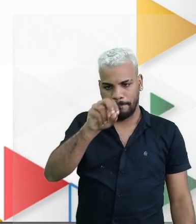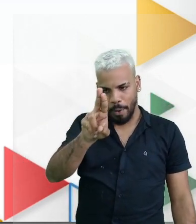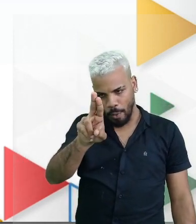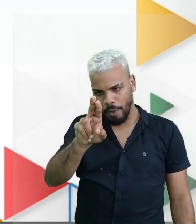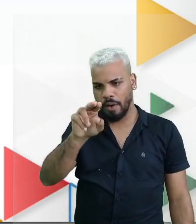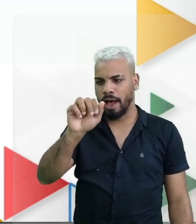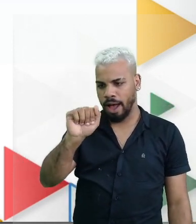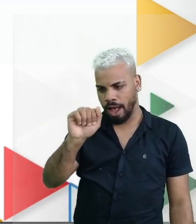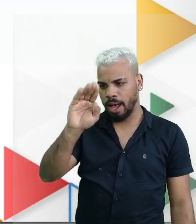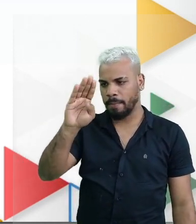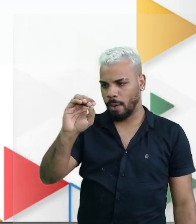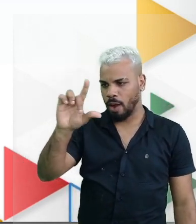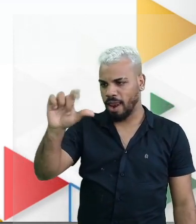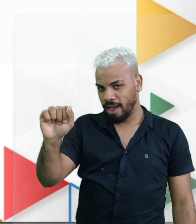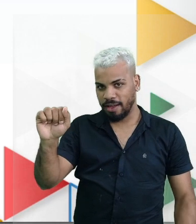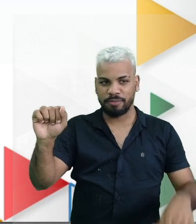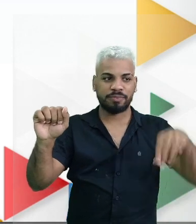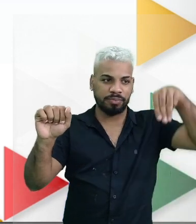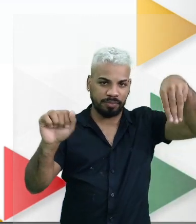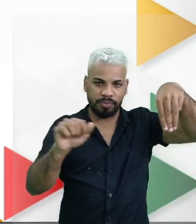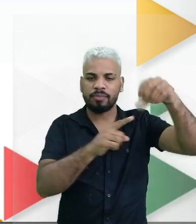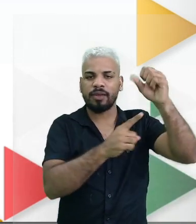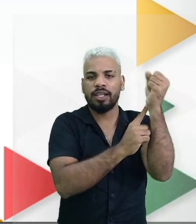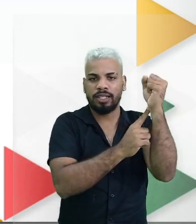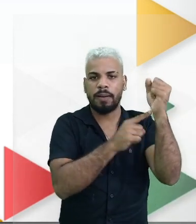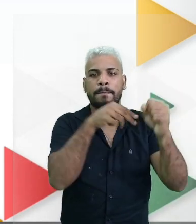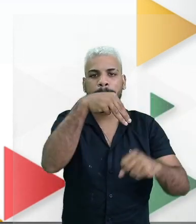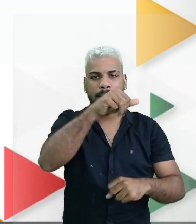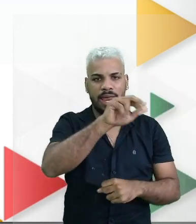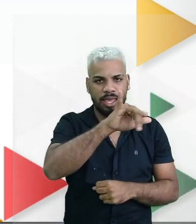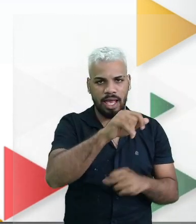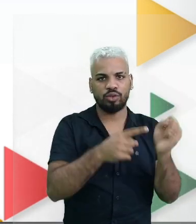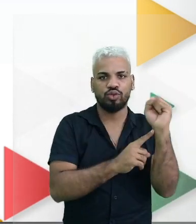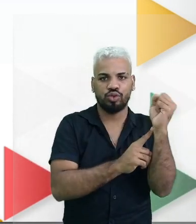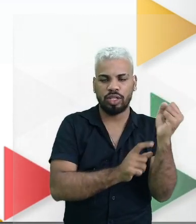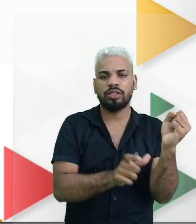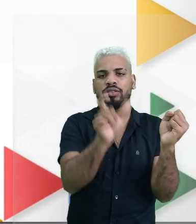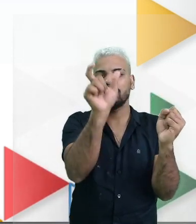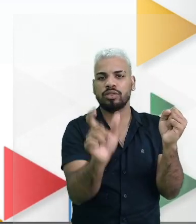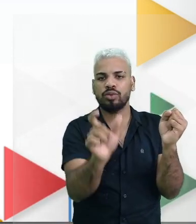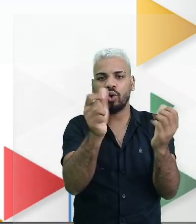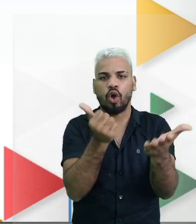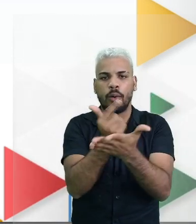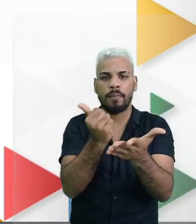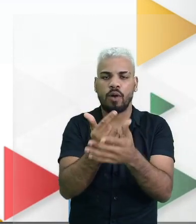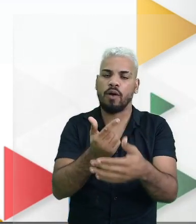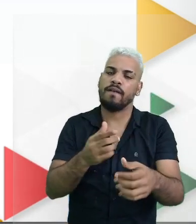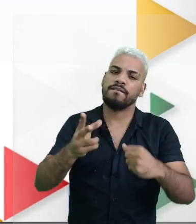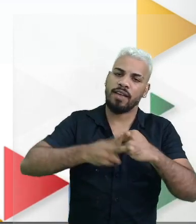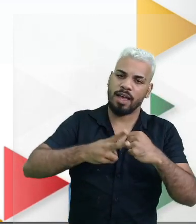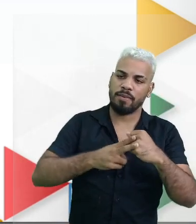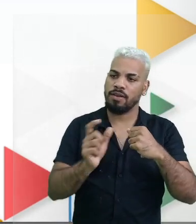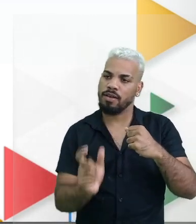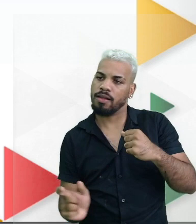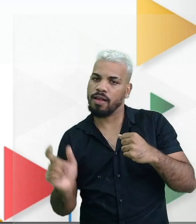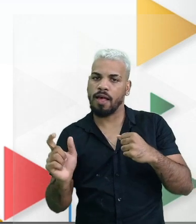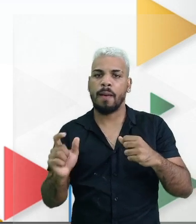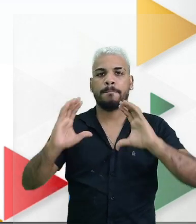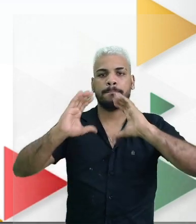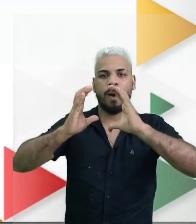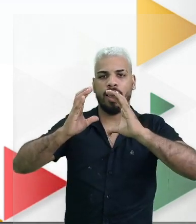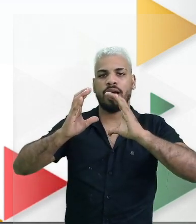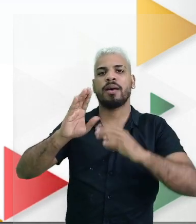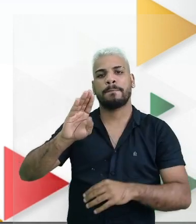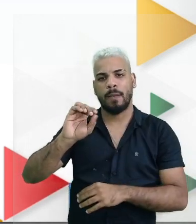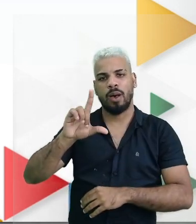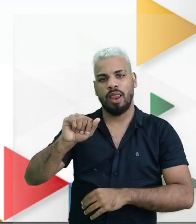de predicado e os tipos de complemento. É esse assunto que nós vamos entrar. Hoje é a introdução.